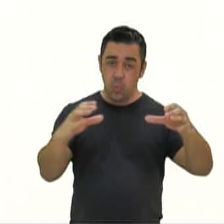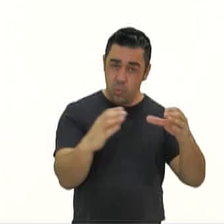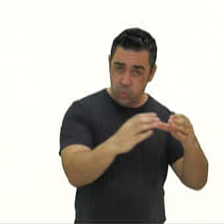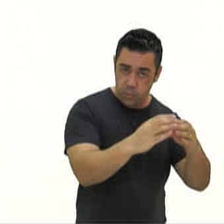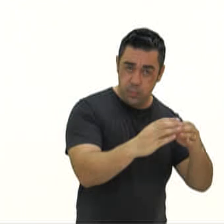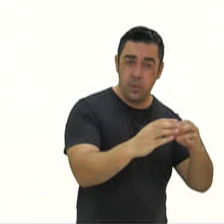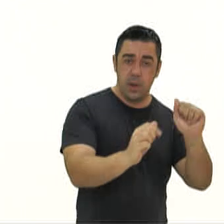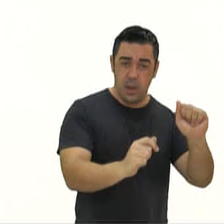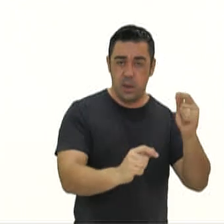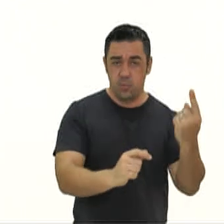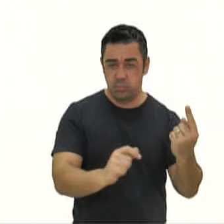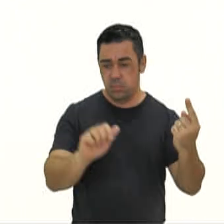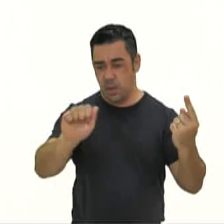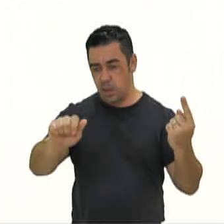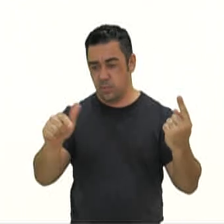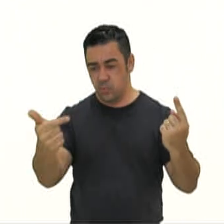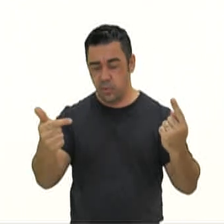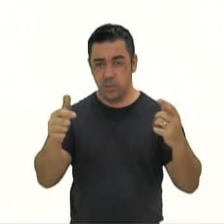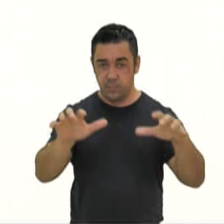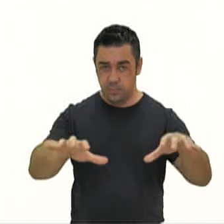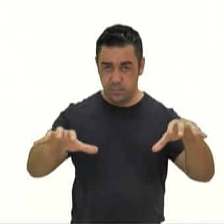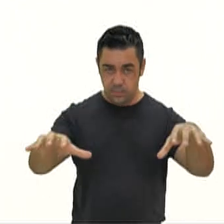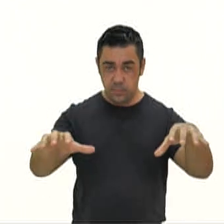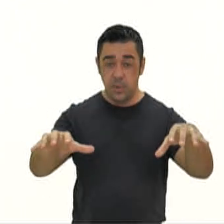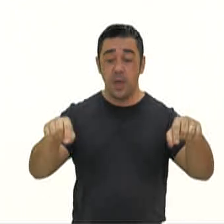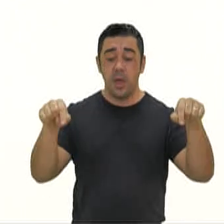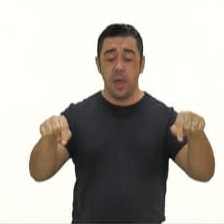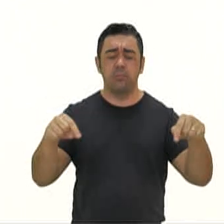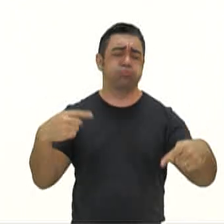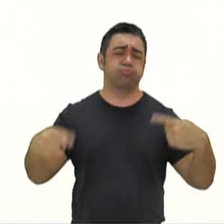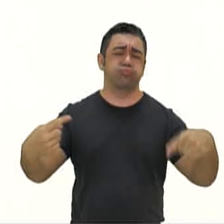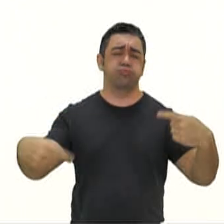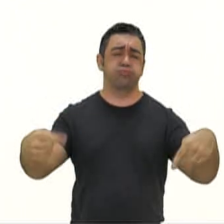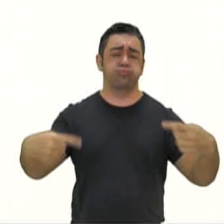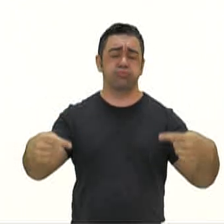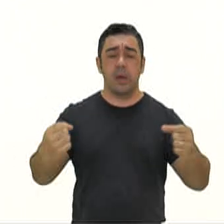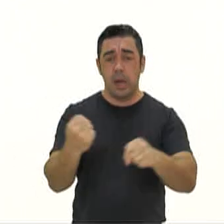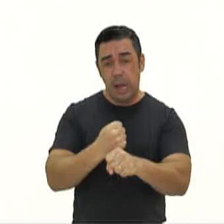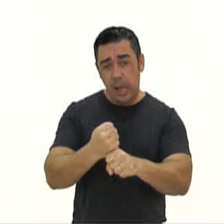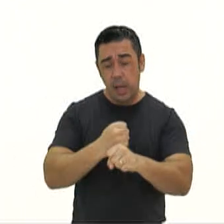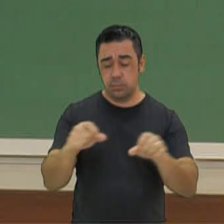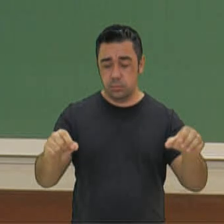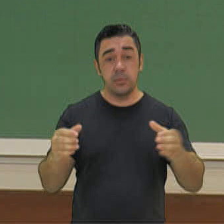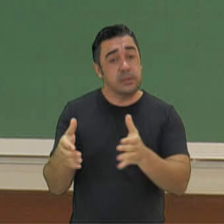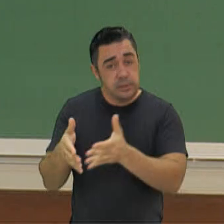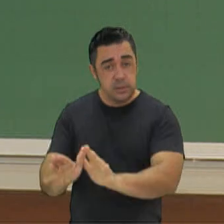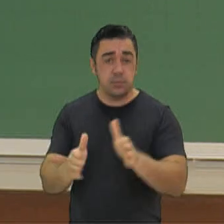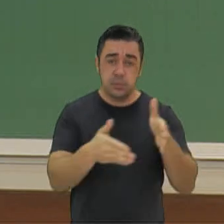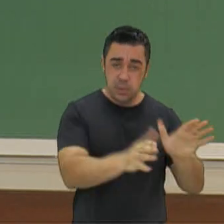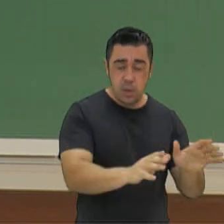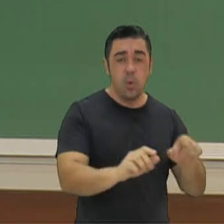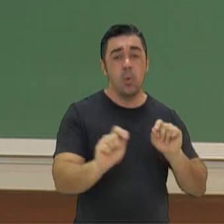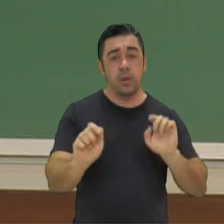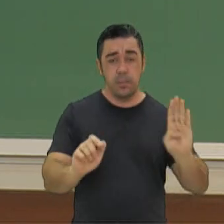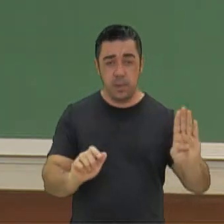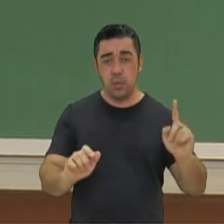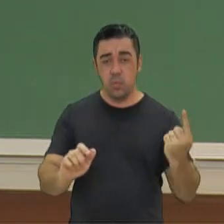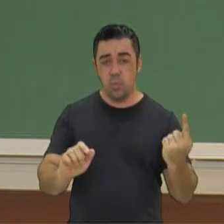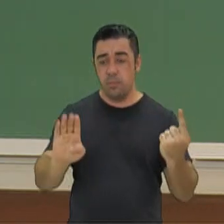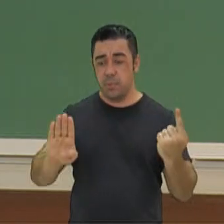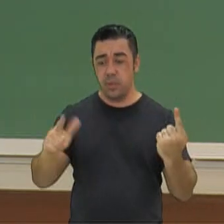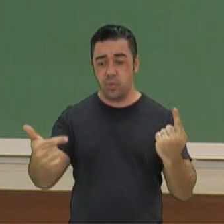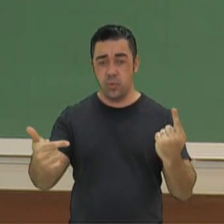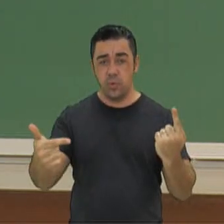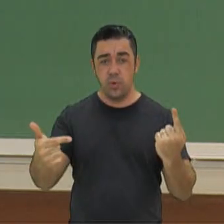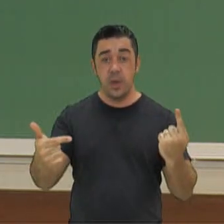separando as duas populações de A em A1 e A2. E com o tempo, elas se diferenciaram em B1 e B2,